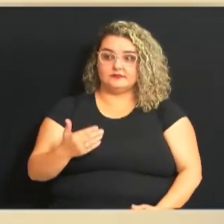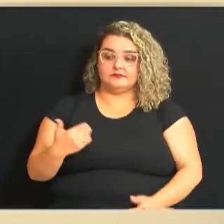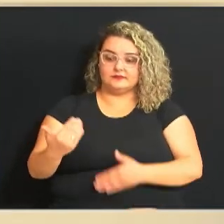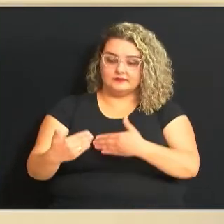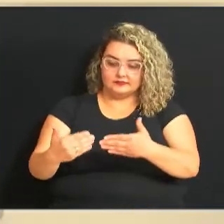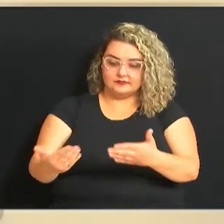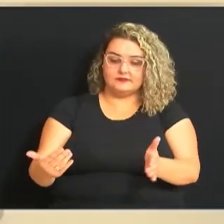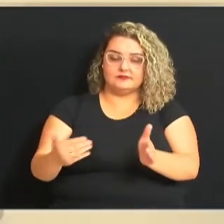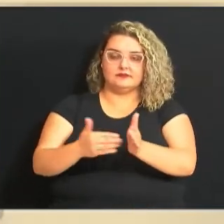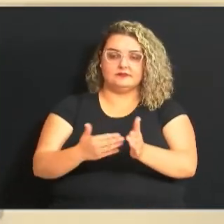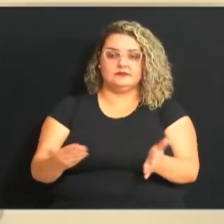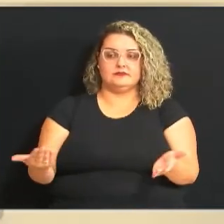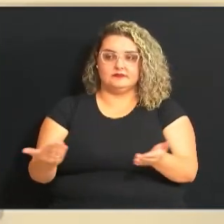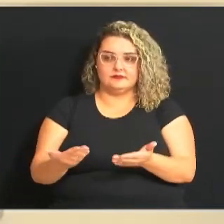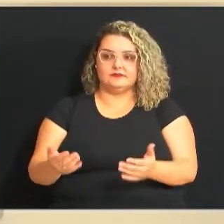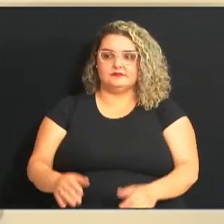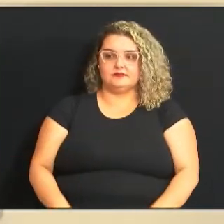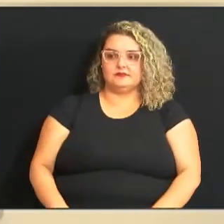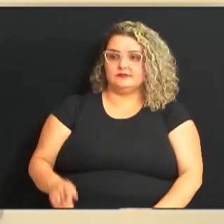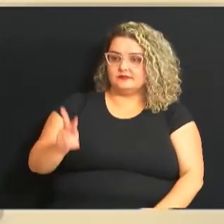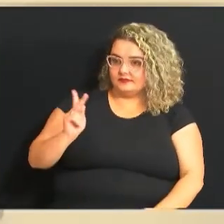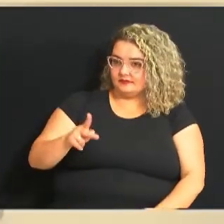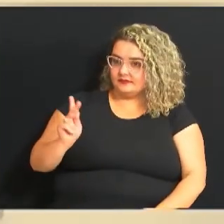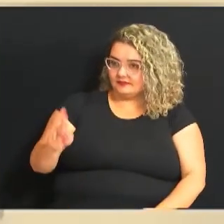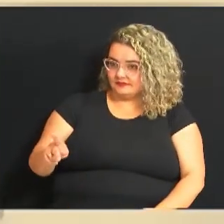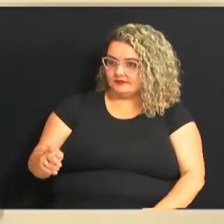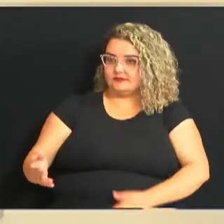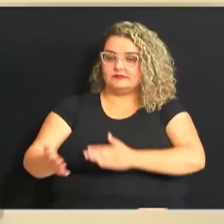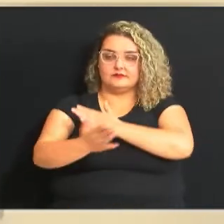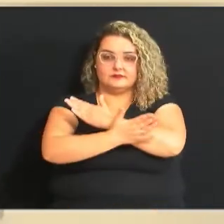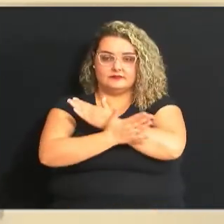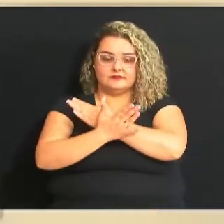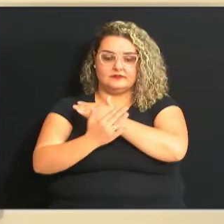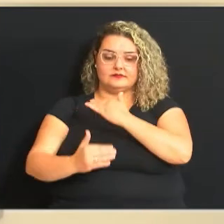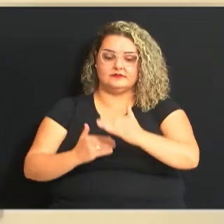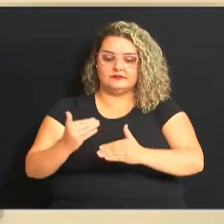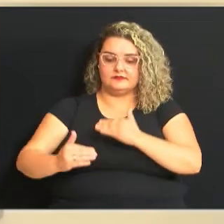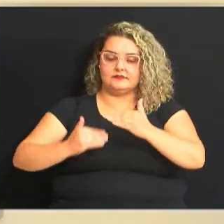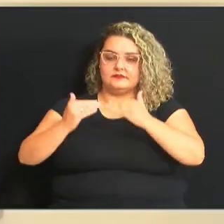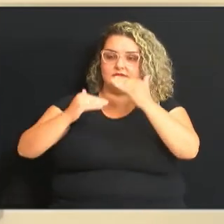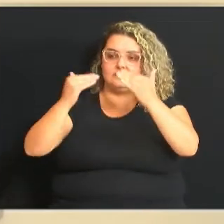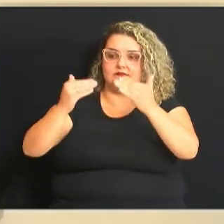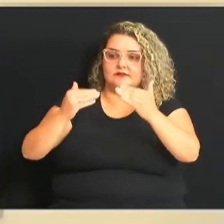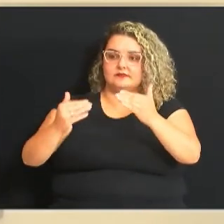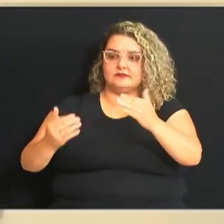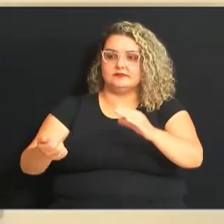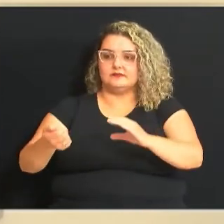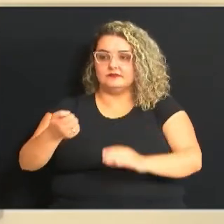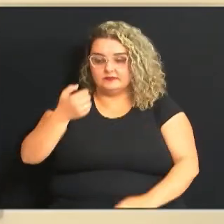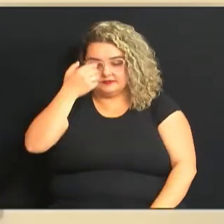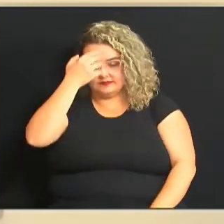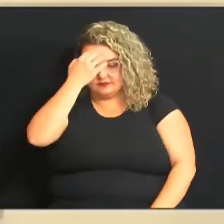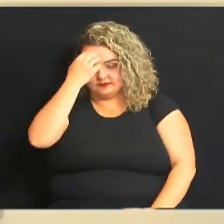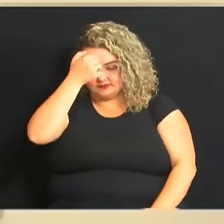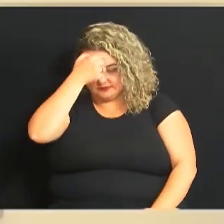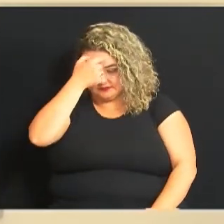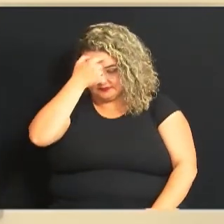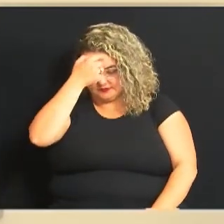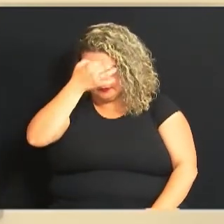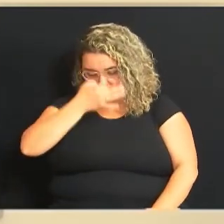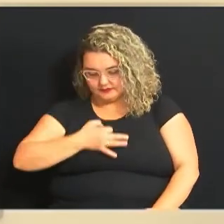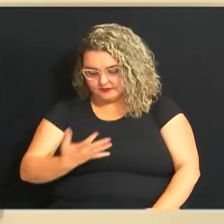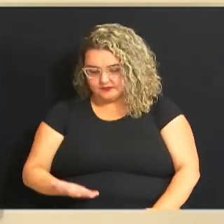distribuir no centro, que é uma atividade muito complexa, Você ter a logística certa do dia que chega o medicamento